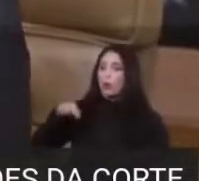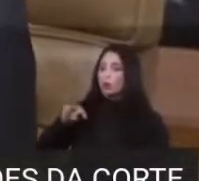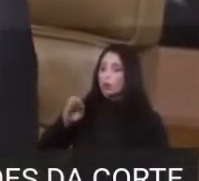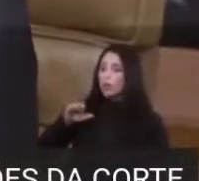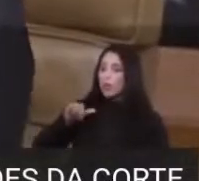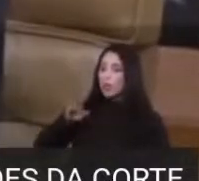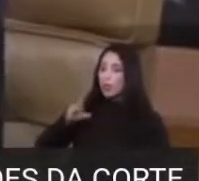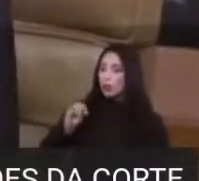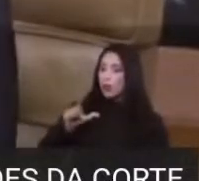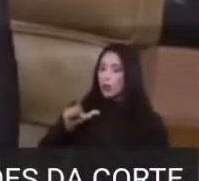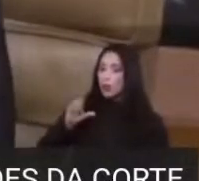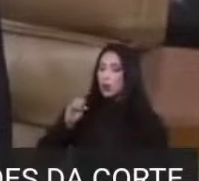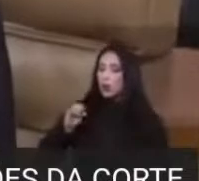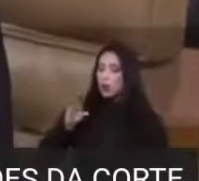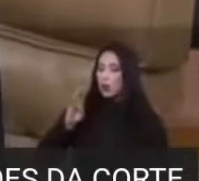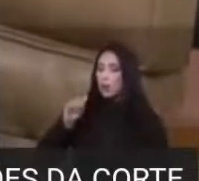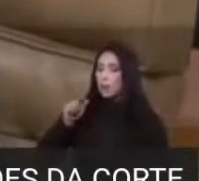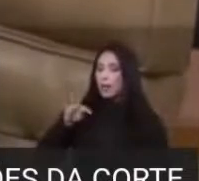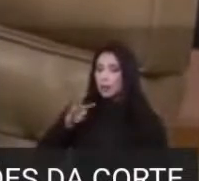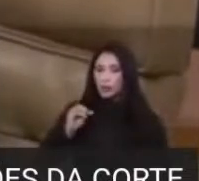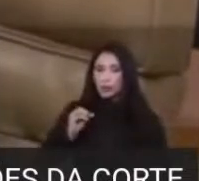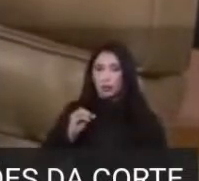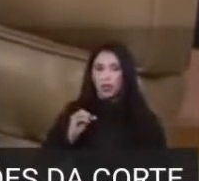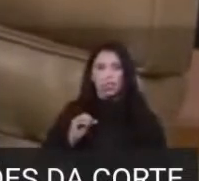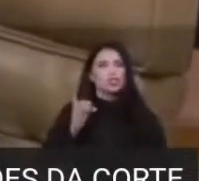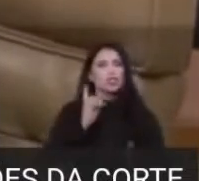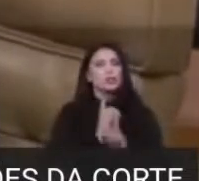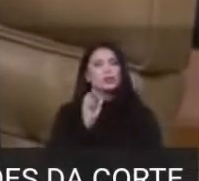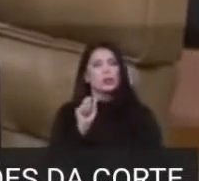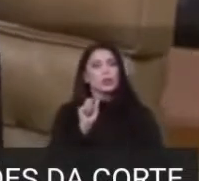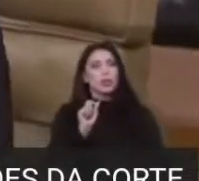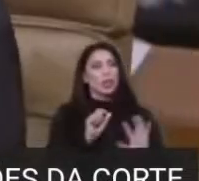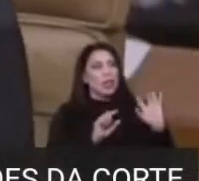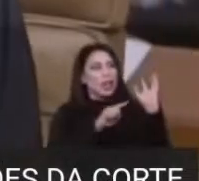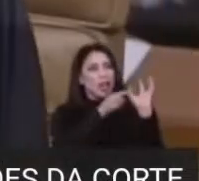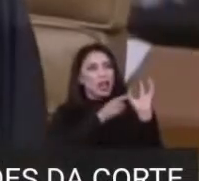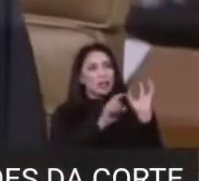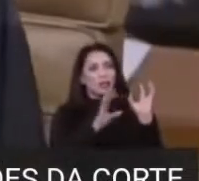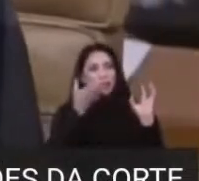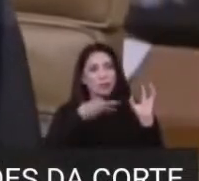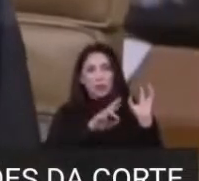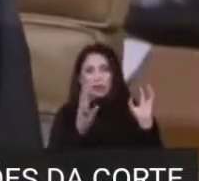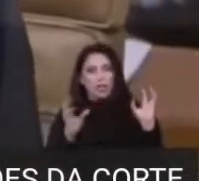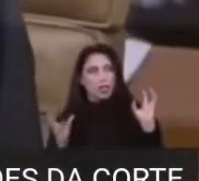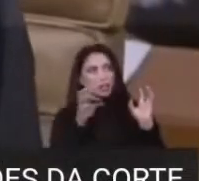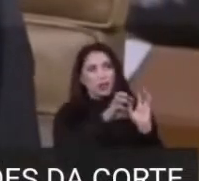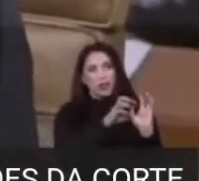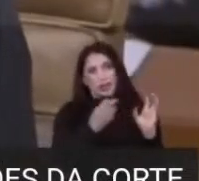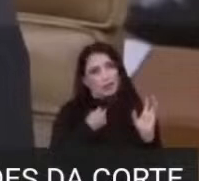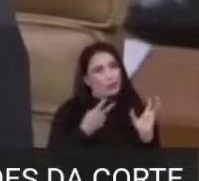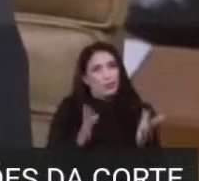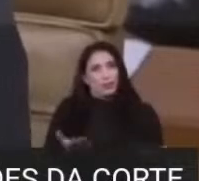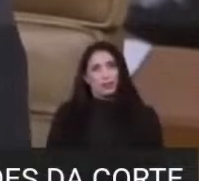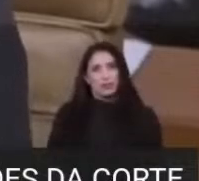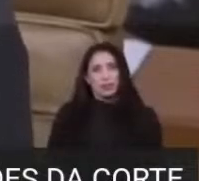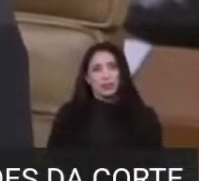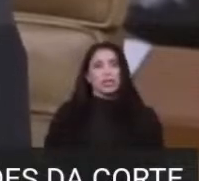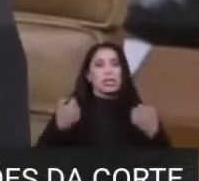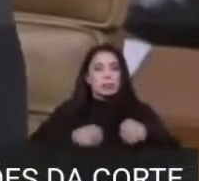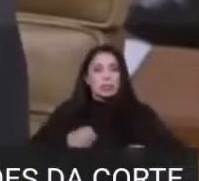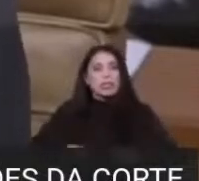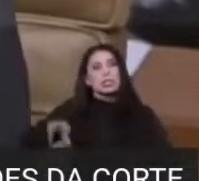Que descobre que não poderia colocar as abóboras nas jabuticabeiras. É preciso que nós tenhamos